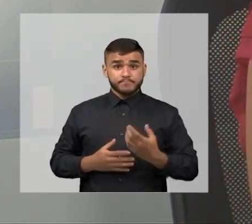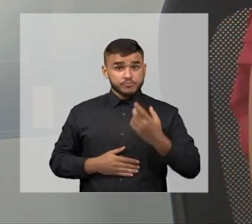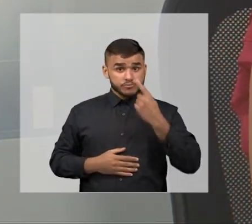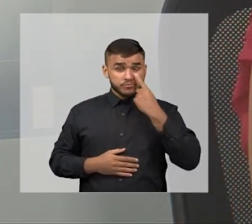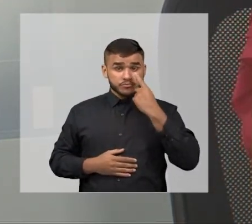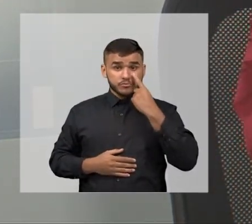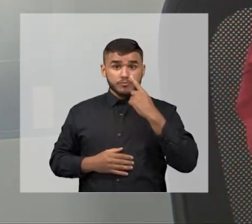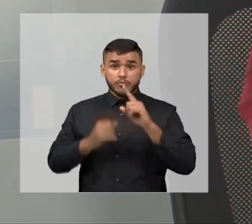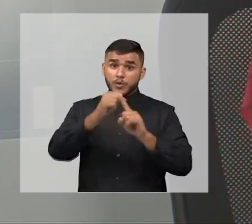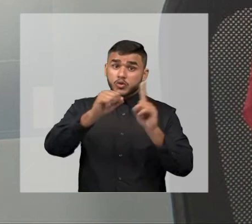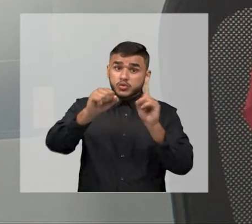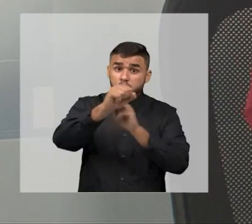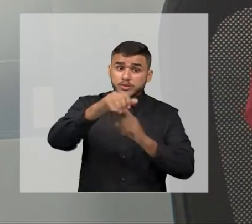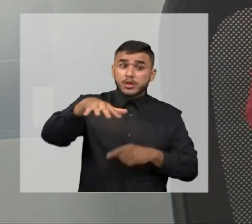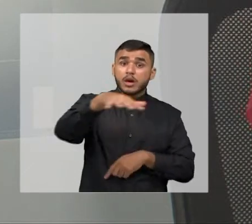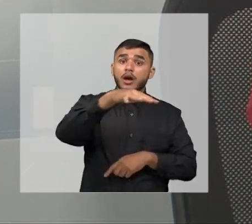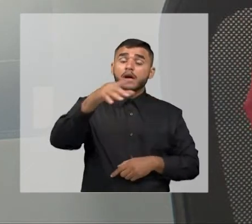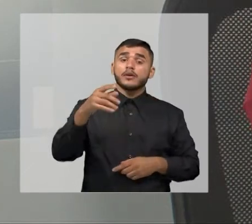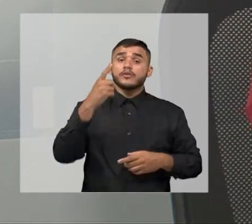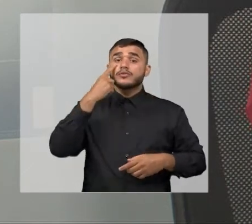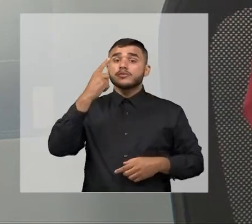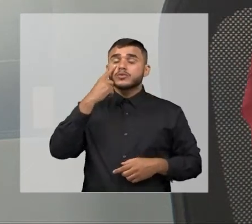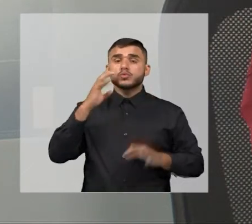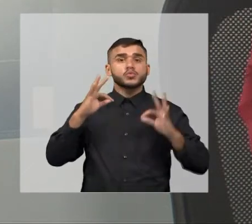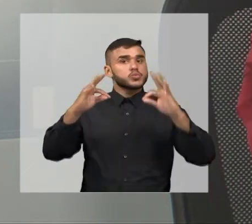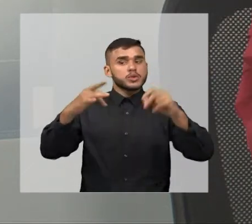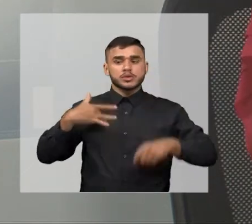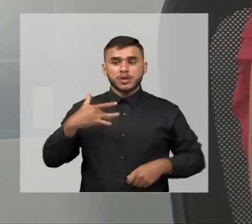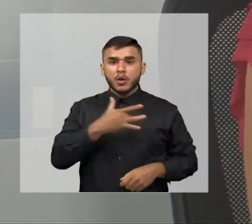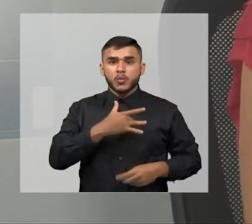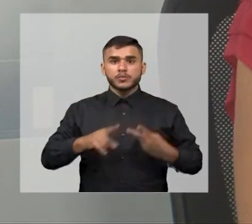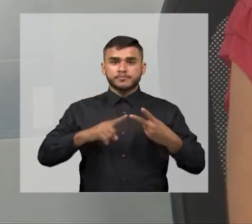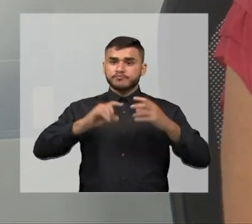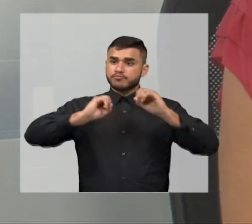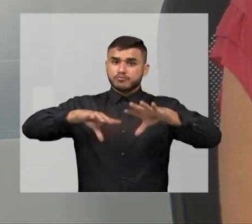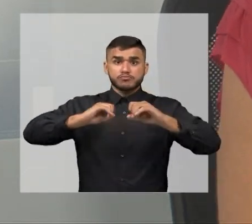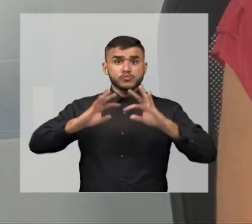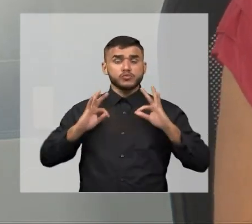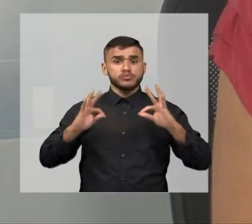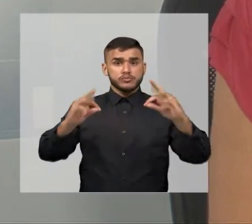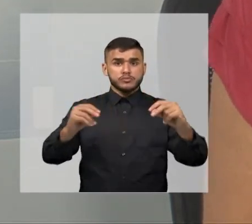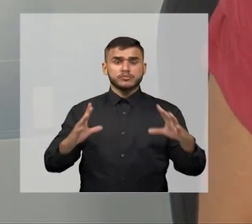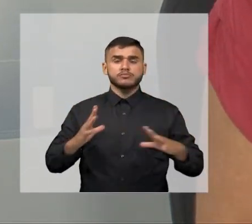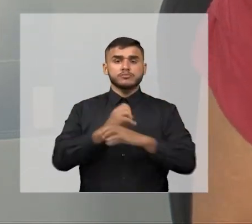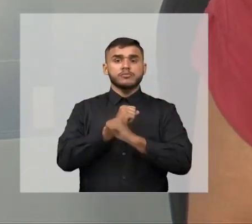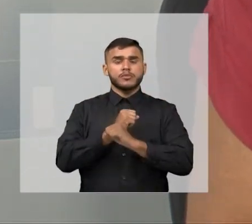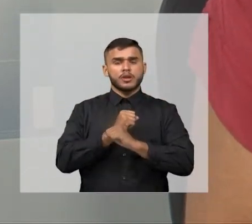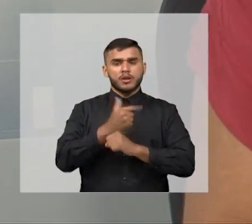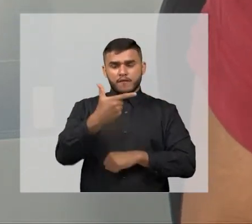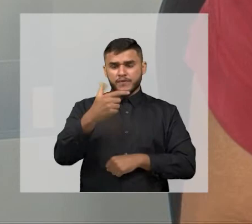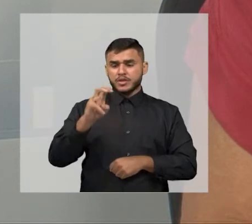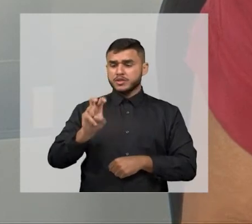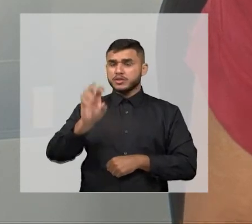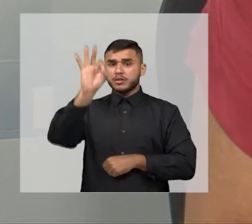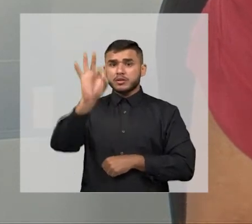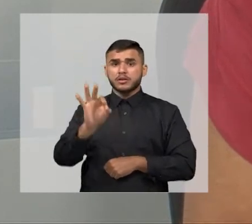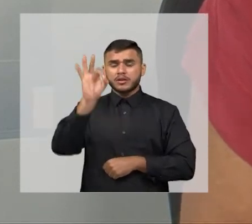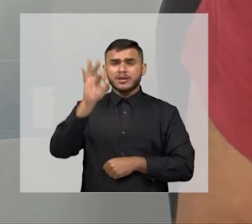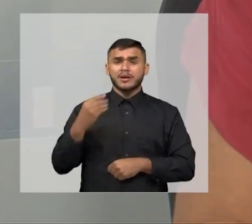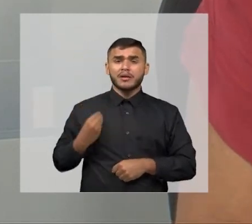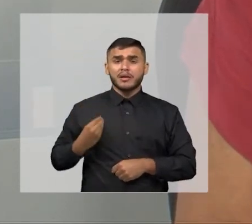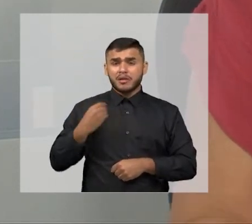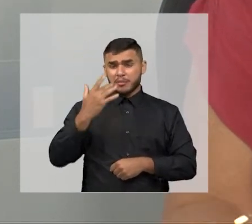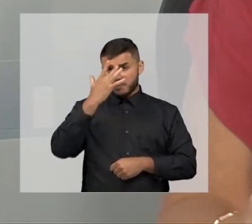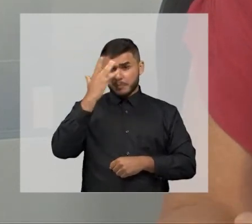abrir o olho para a questão social. Não se vive num país sem violência, com 25% da